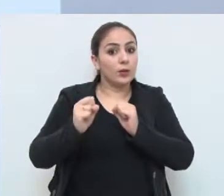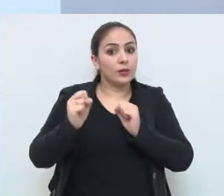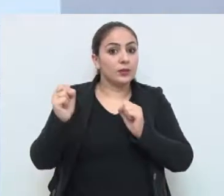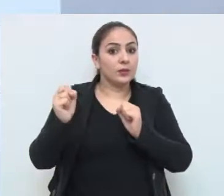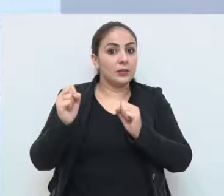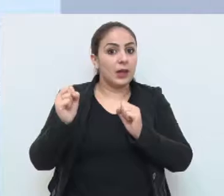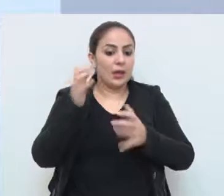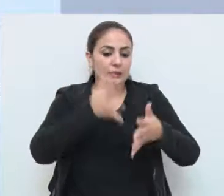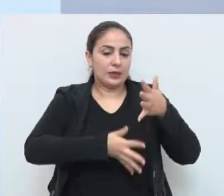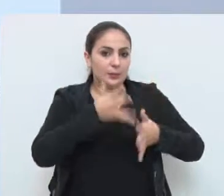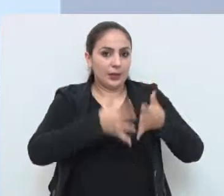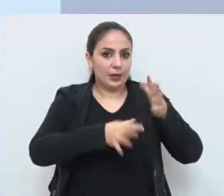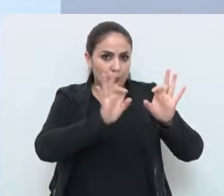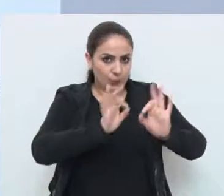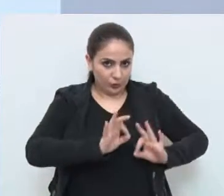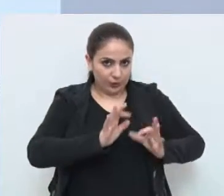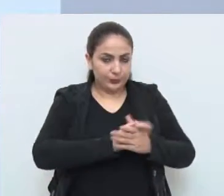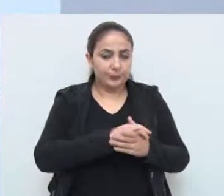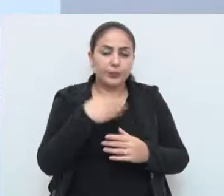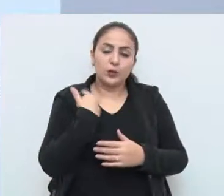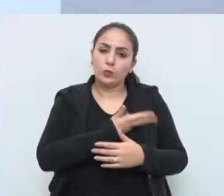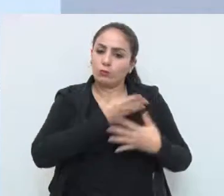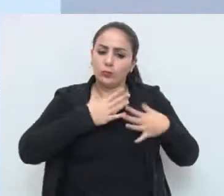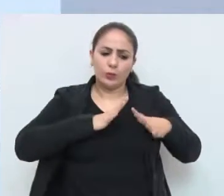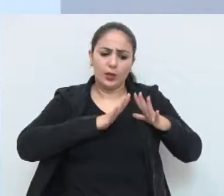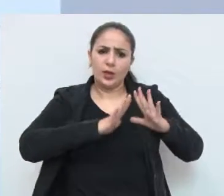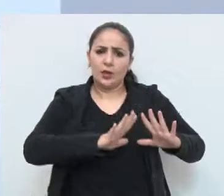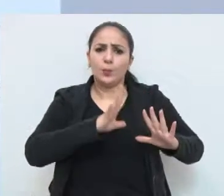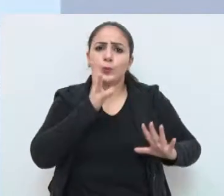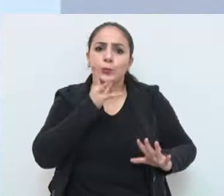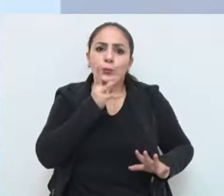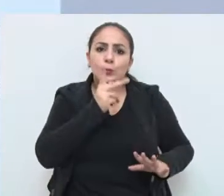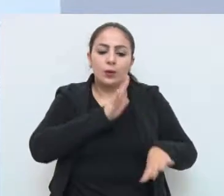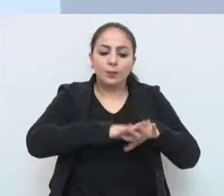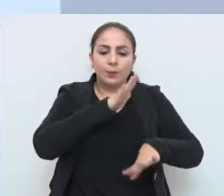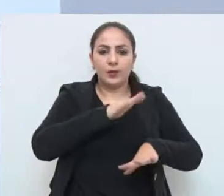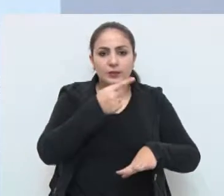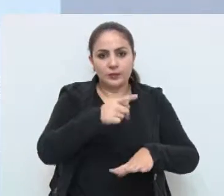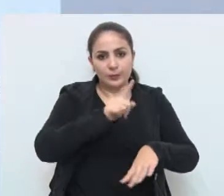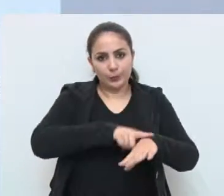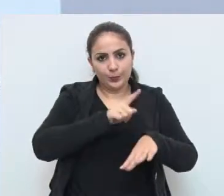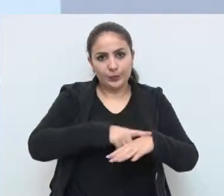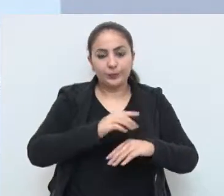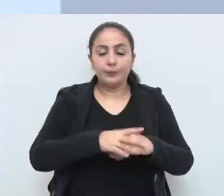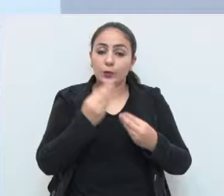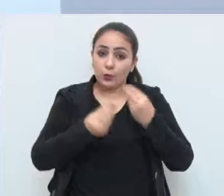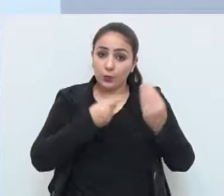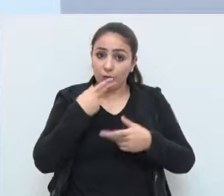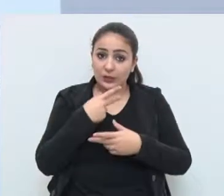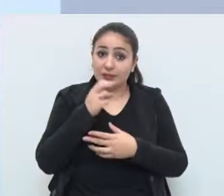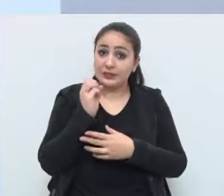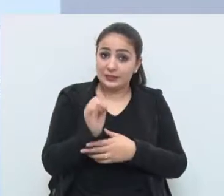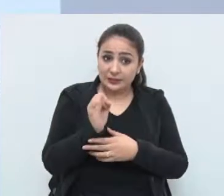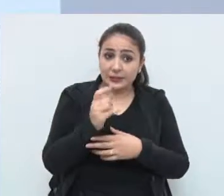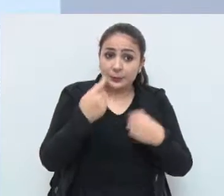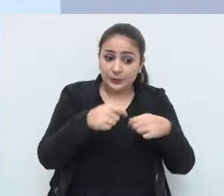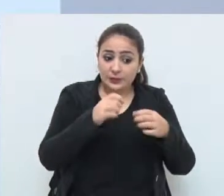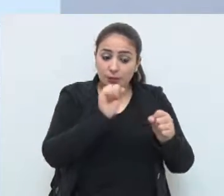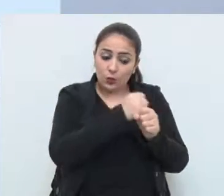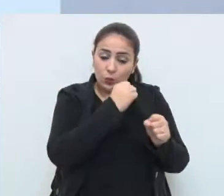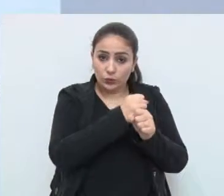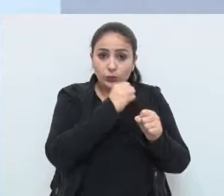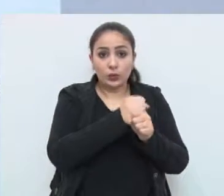nesse processo, né, nesse projeto, nós também não queremos retardar ainda mais essa situação. Mas, como eu disse, se tiver que